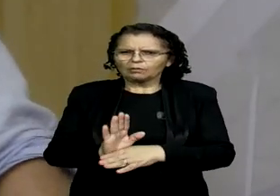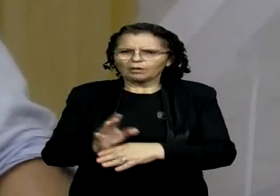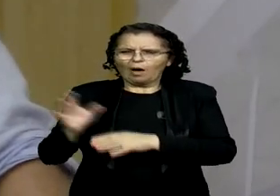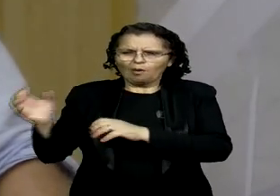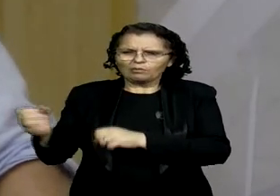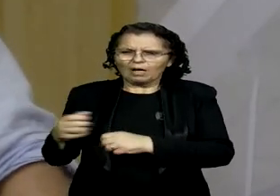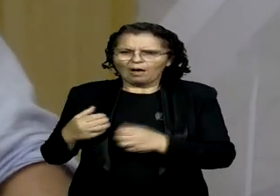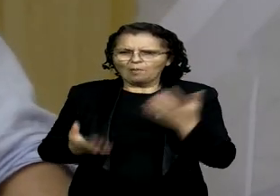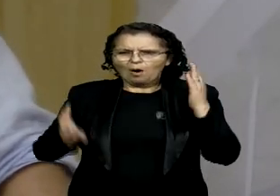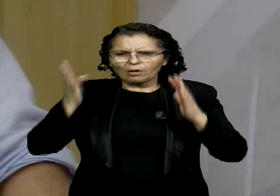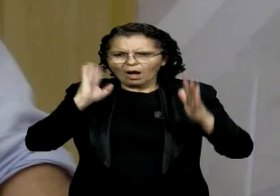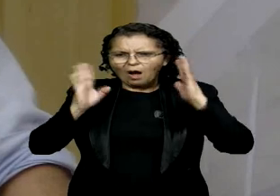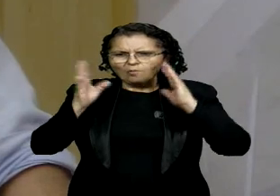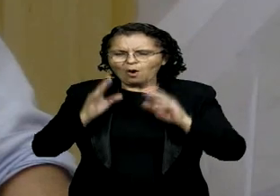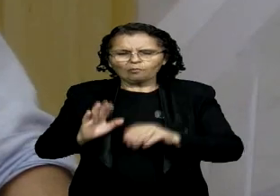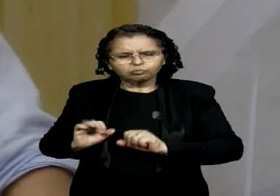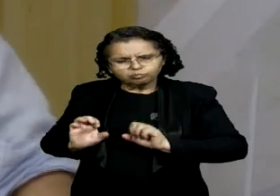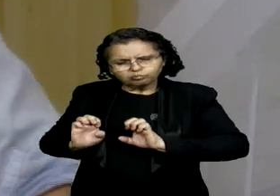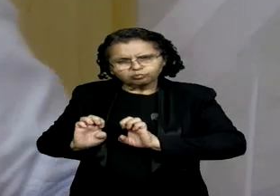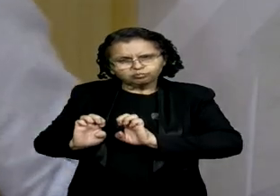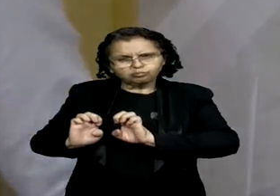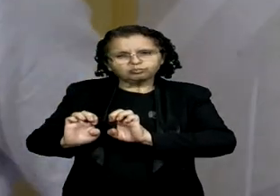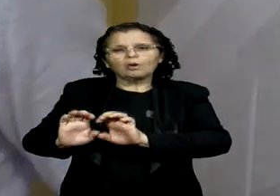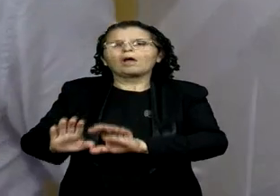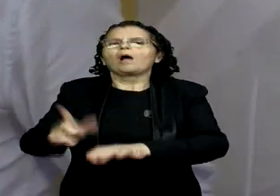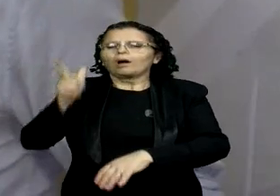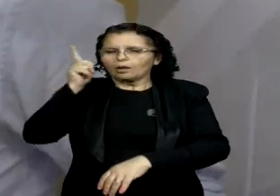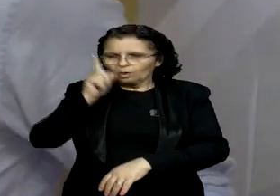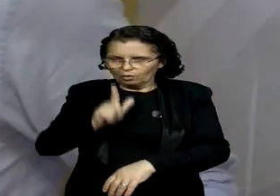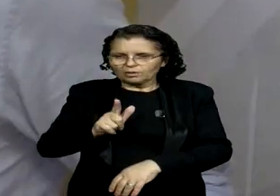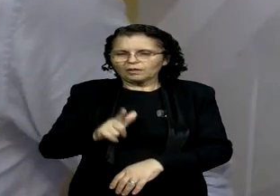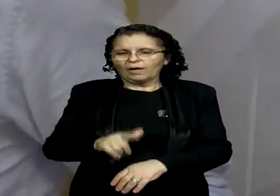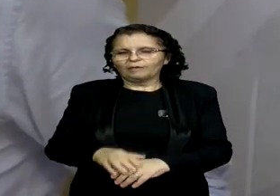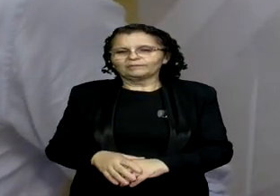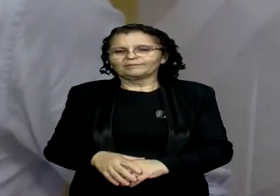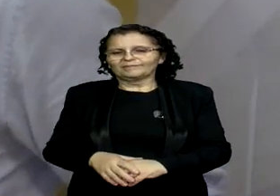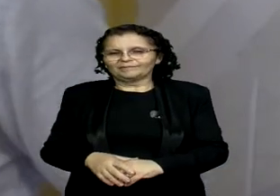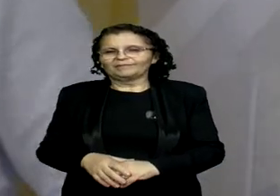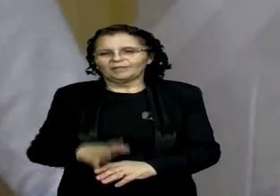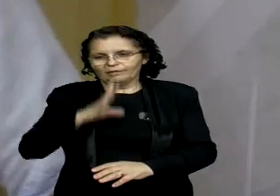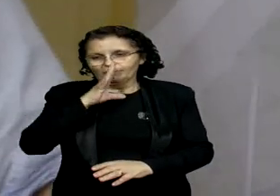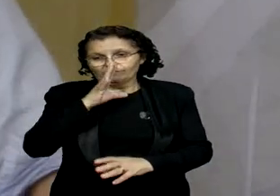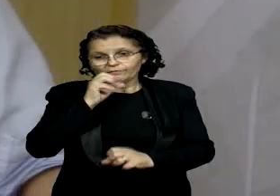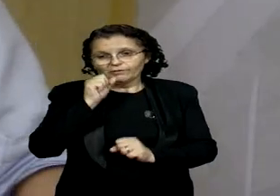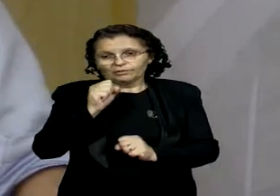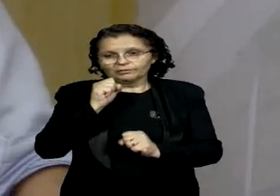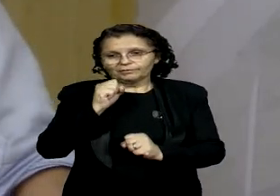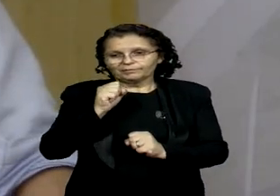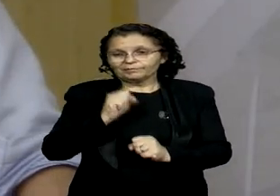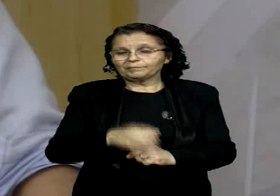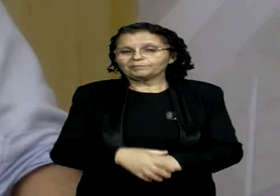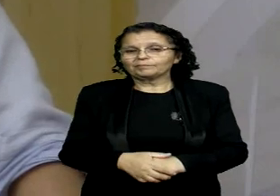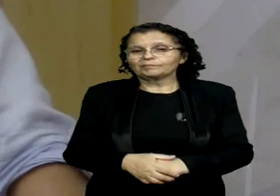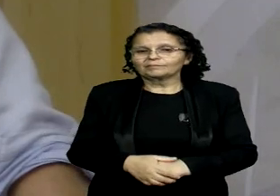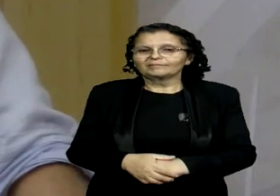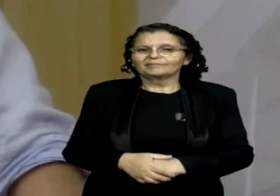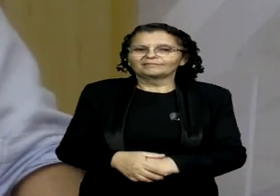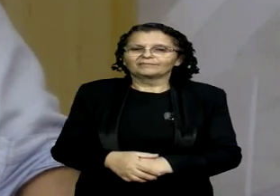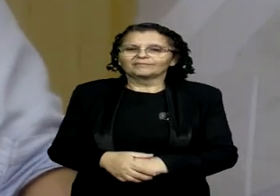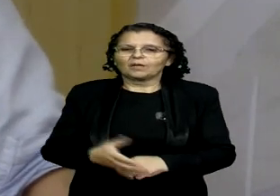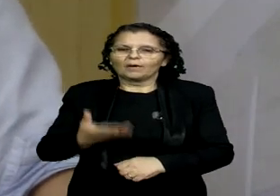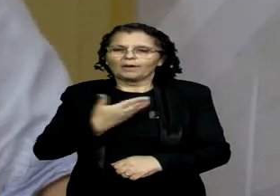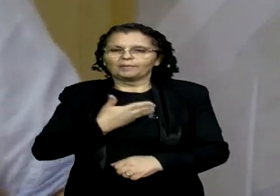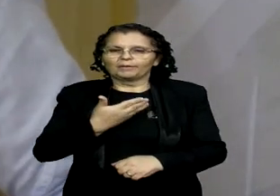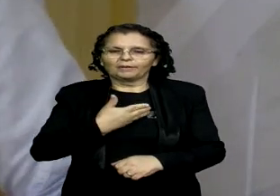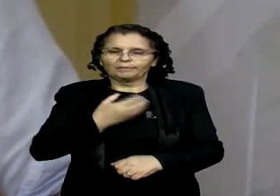descarregar o caminhão, né, Elivelto, ou empurrar o caminhão que não pegou, o Elivelto sozinho dá conta disso, viu, presidente? Mas, enfim, é um grande amigo,